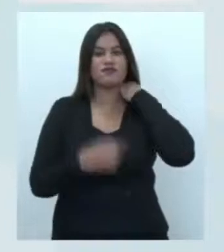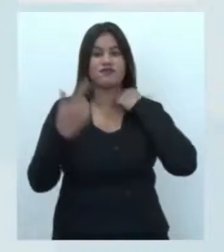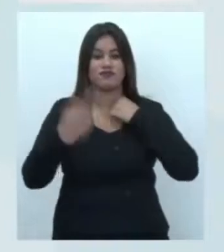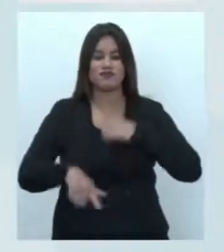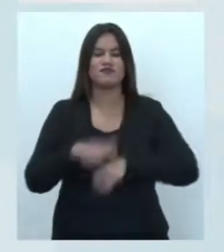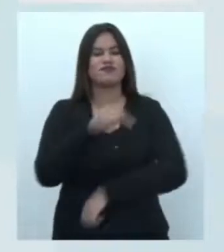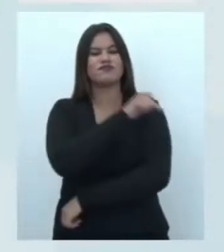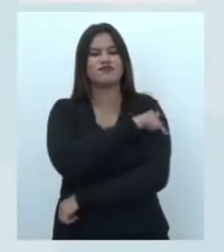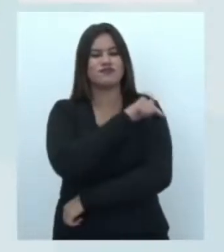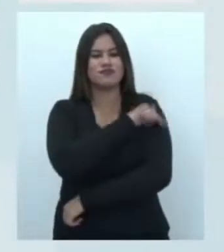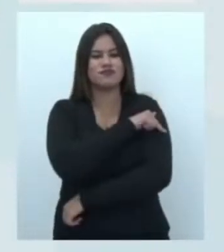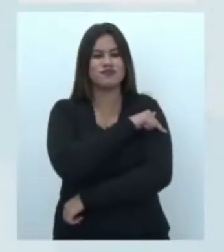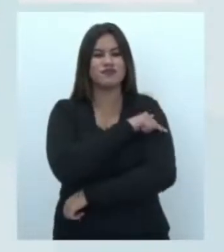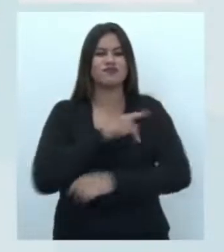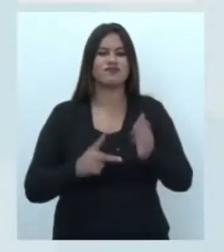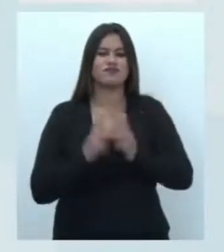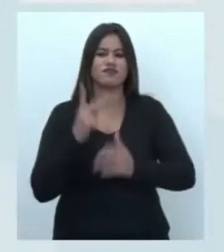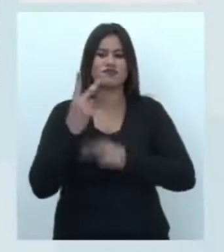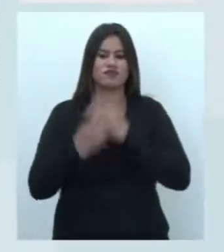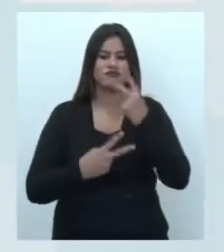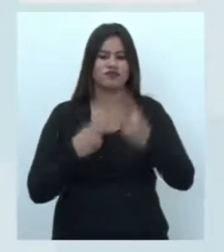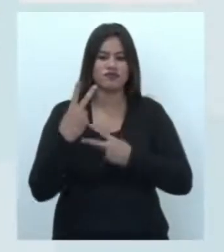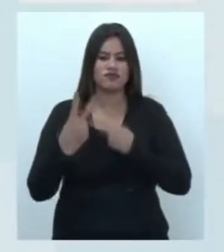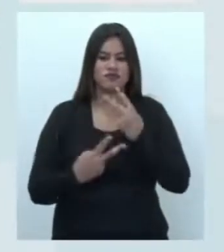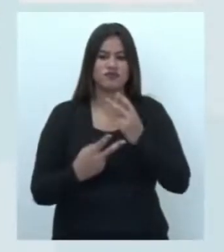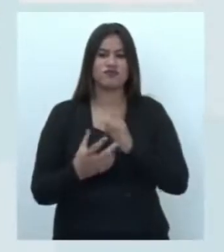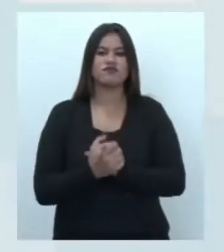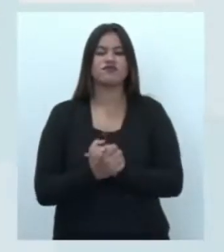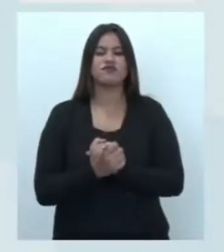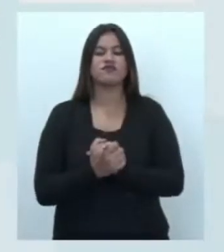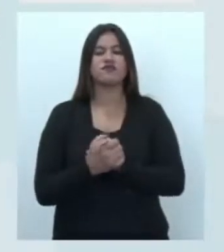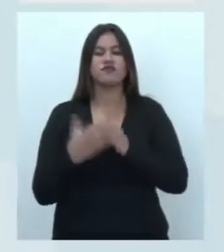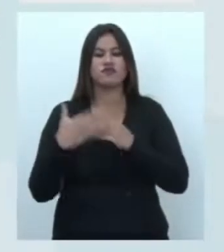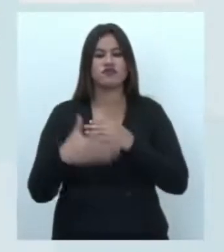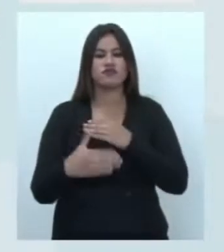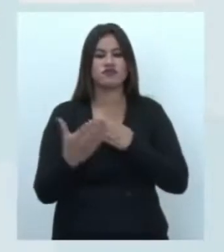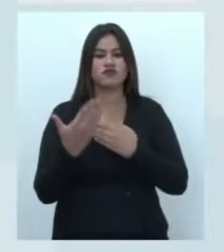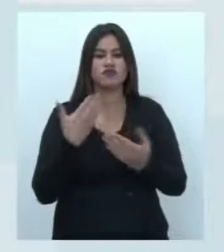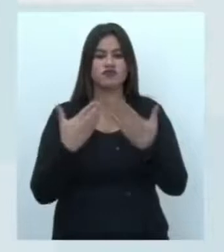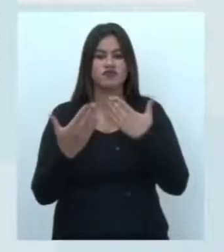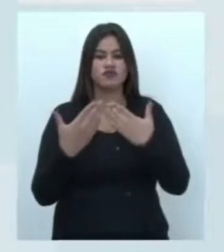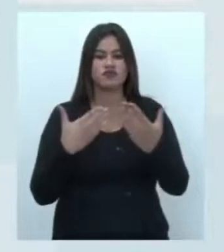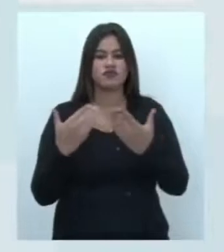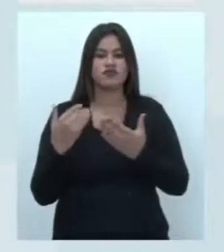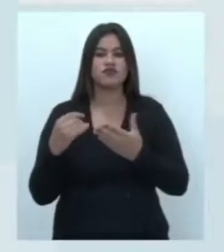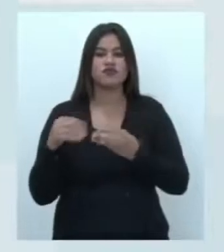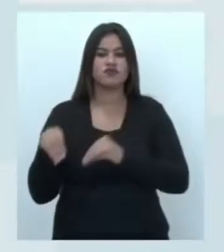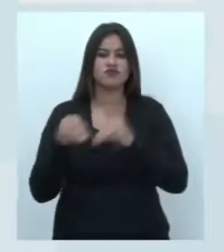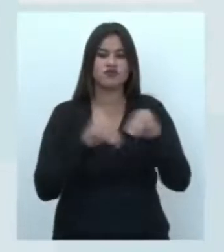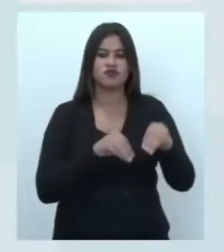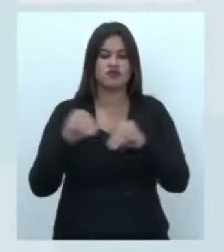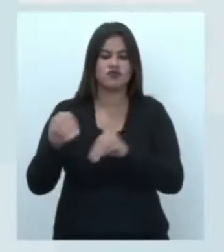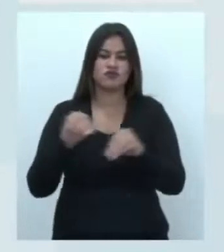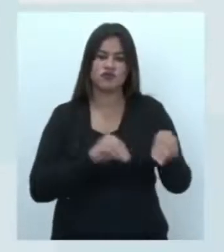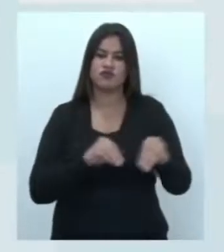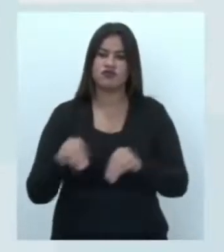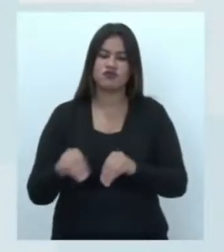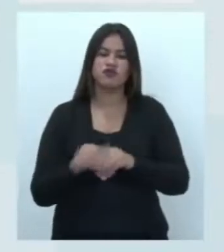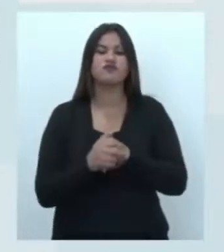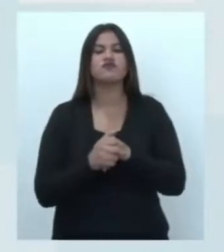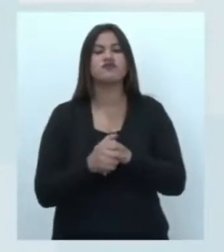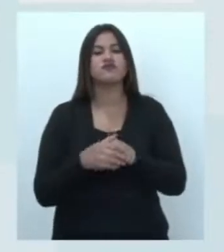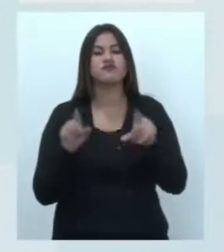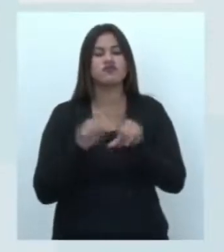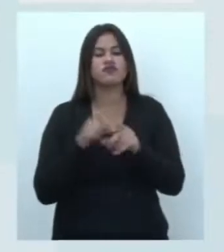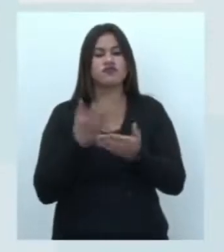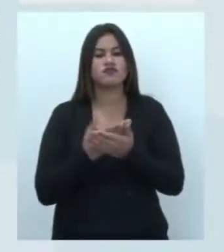2º bimestre. Nessa aula nós vamos continuar um diálogo sobre os processos migratórios. Também iniciaremos aí os estudos sobre